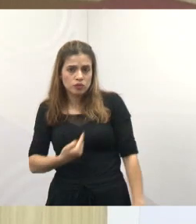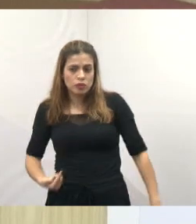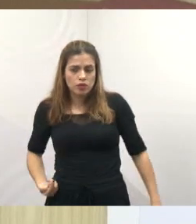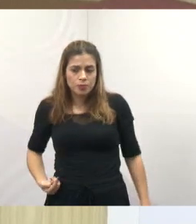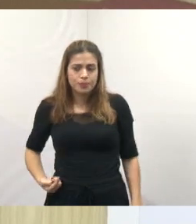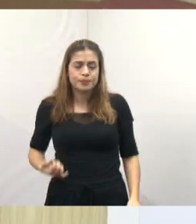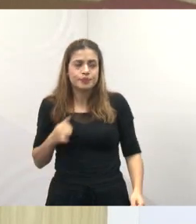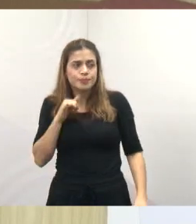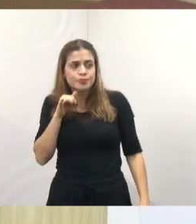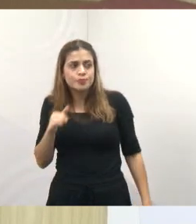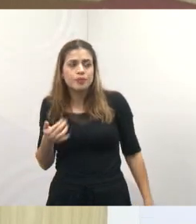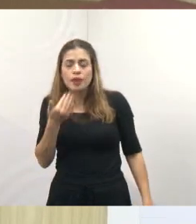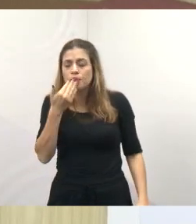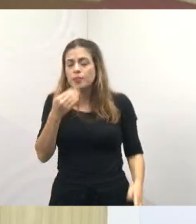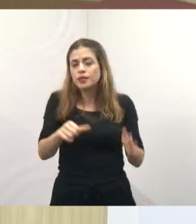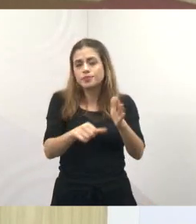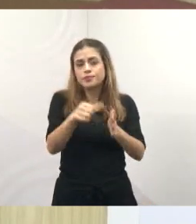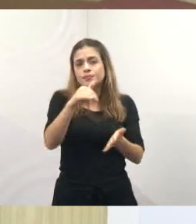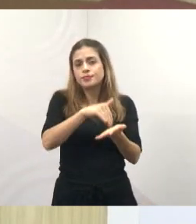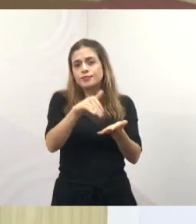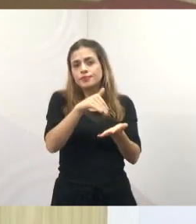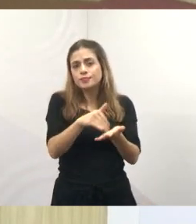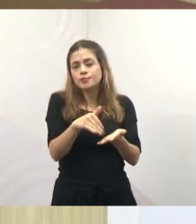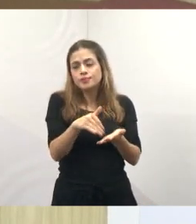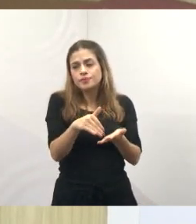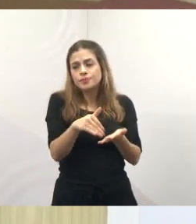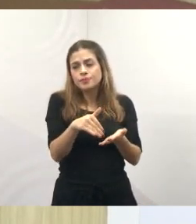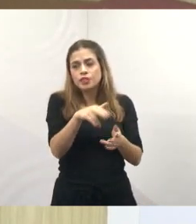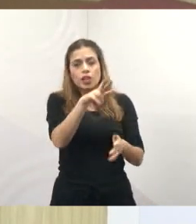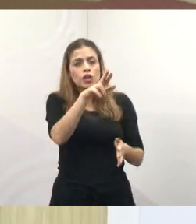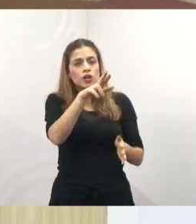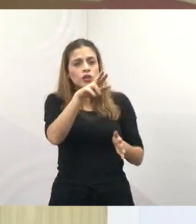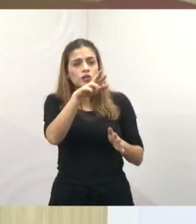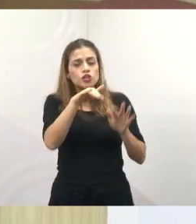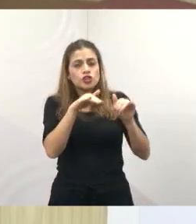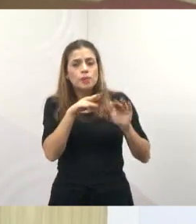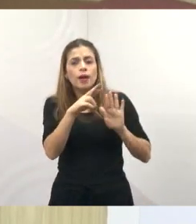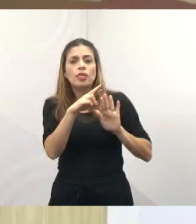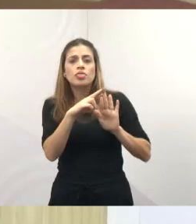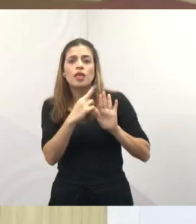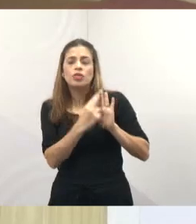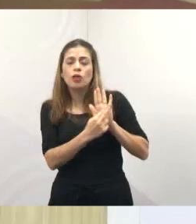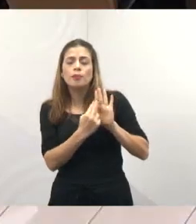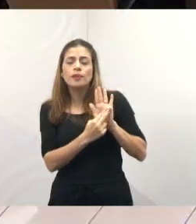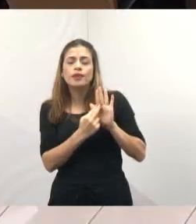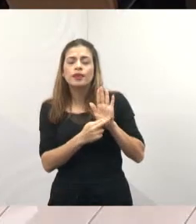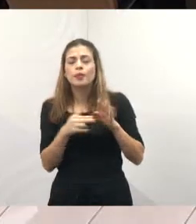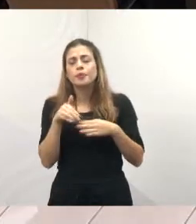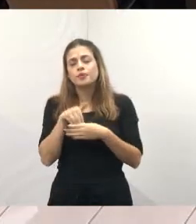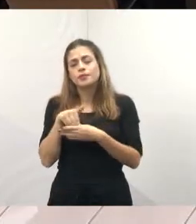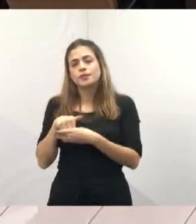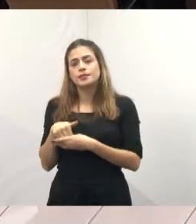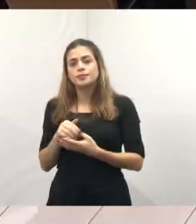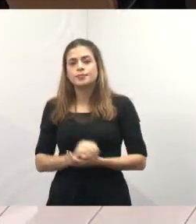Dito isto, peço à primeira secretária que proceda à chamada nominal para a votação.